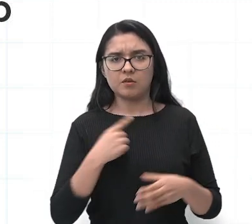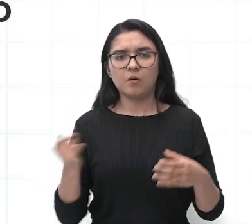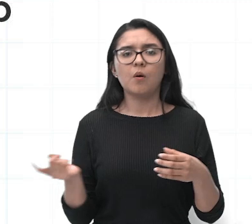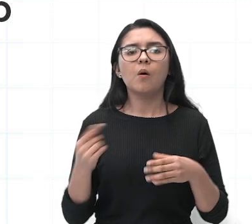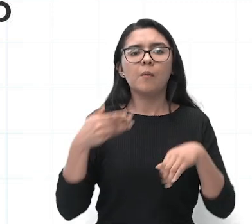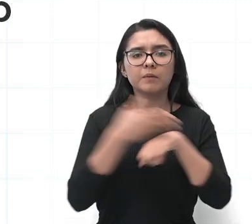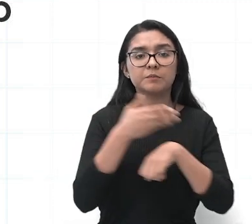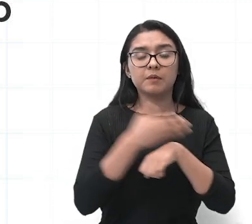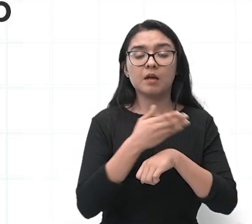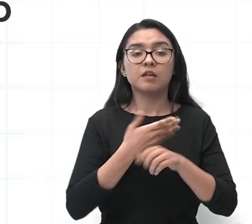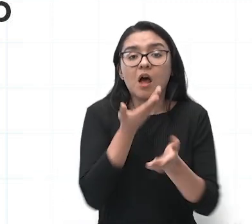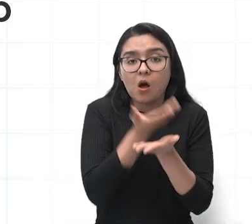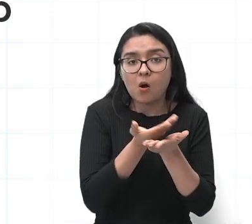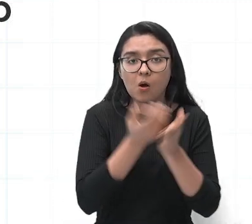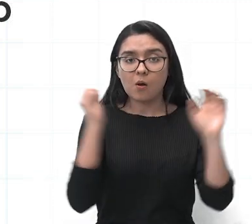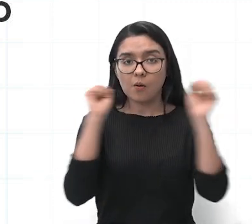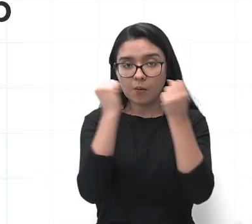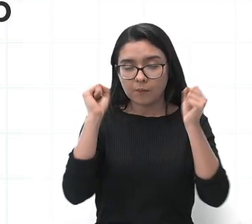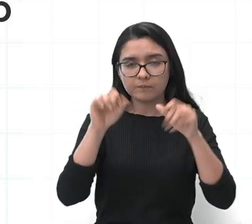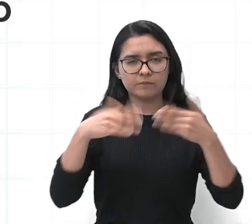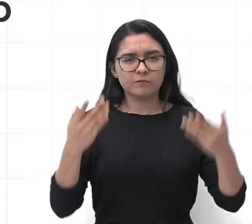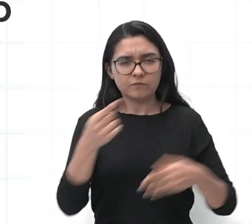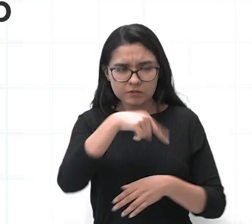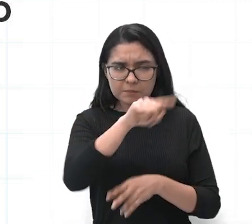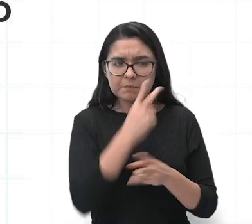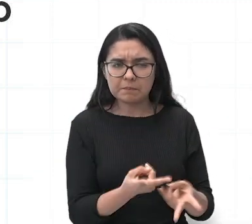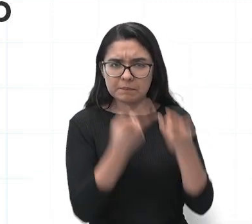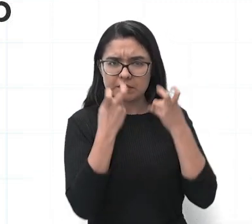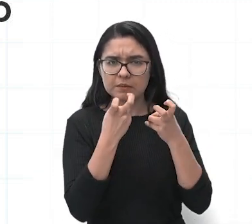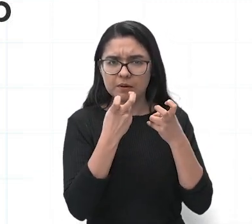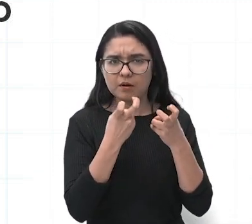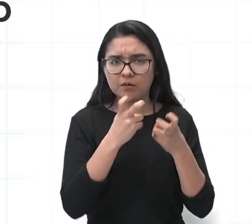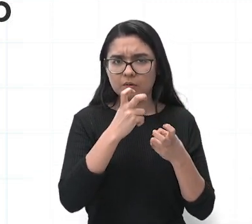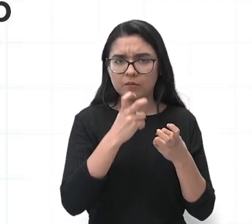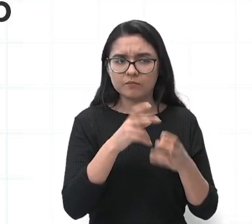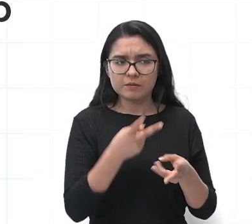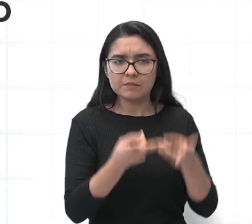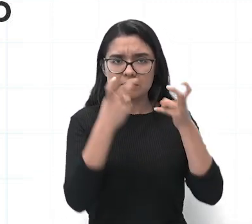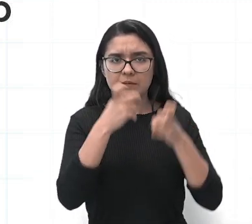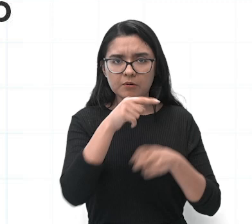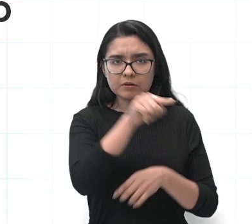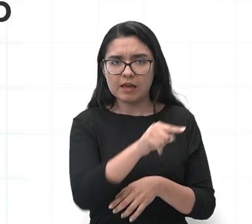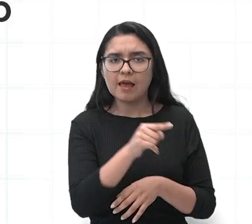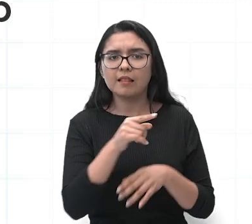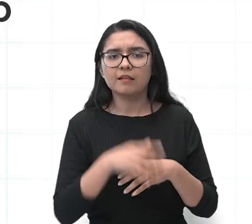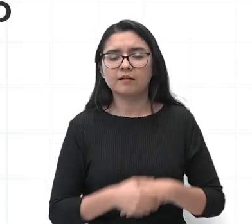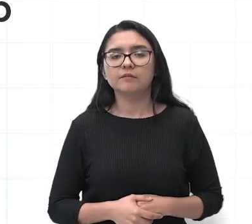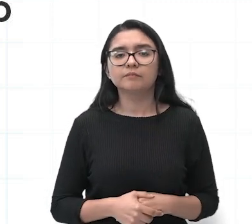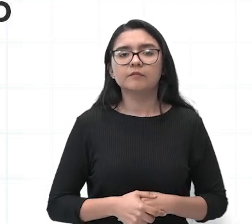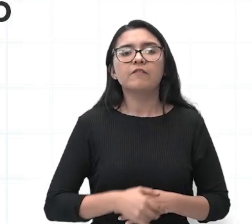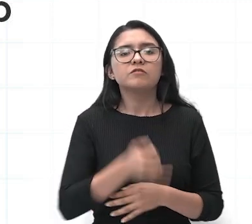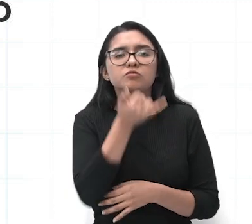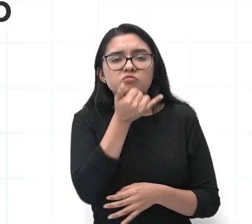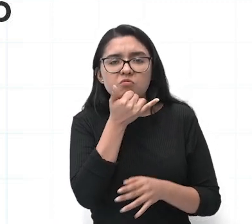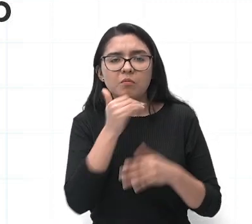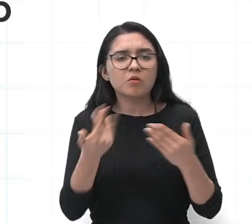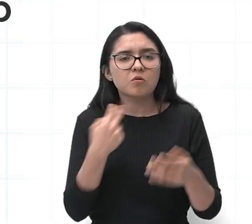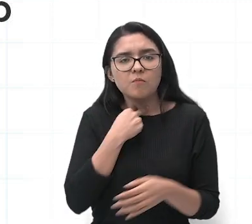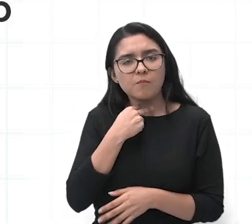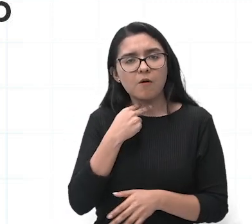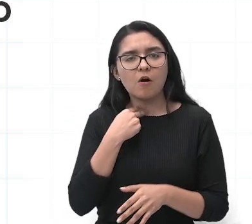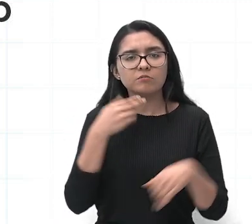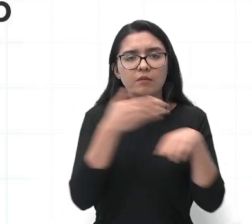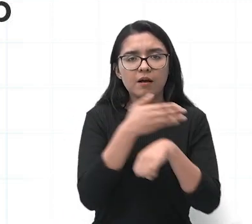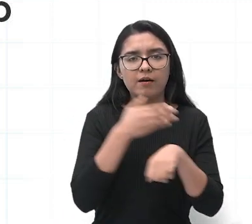aula de educação física, ou seja, você percebeu, você entendeu a desculpa que ela deu para não participar da aula de educação